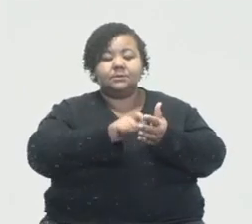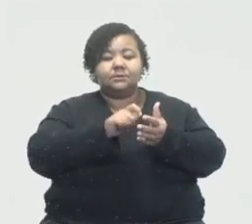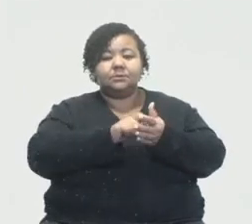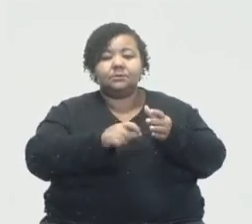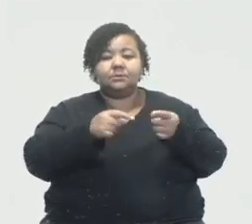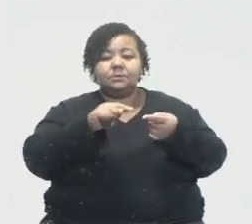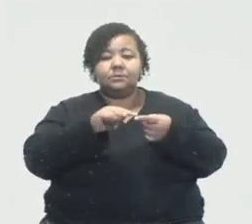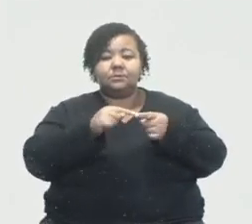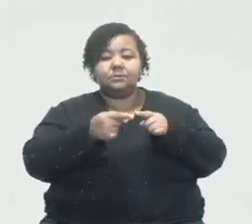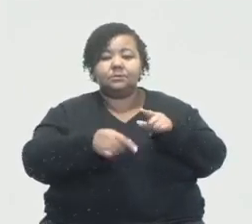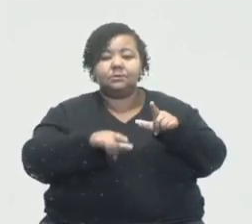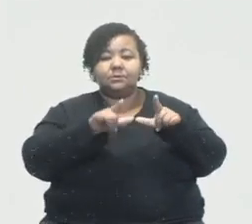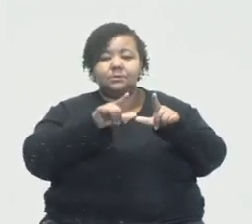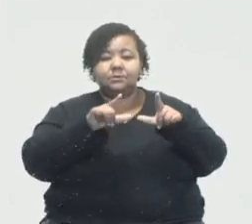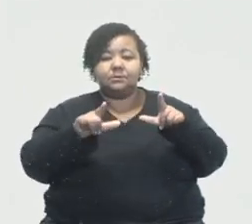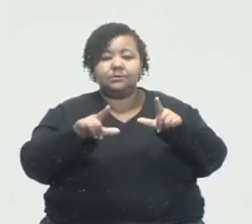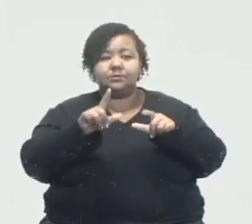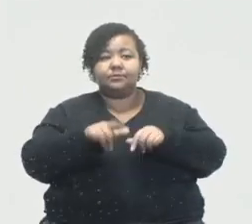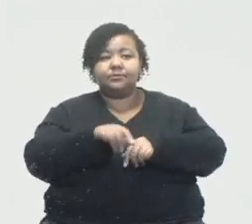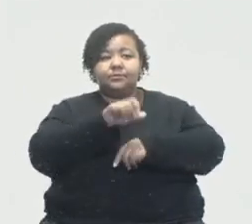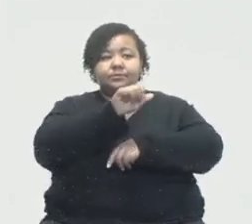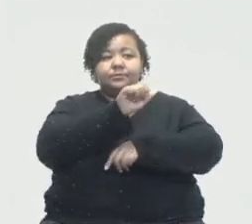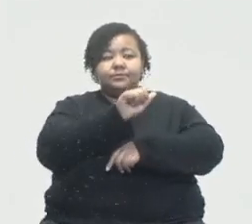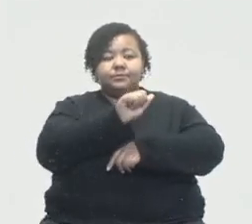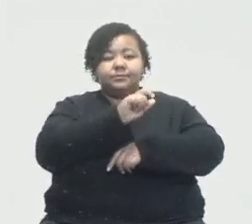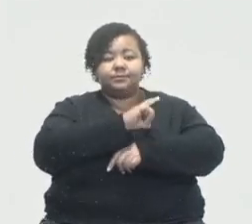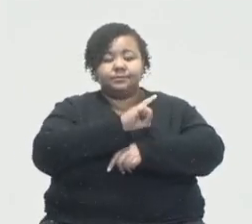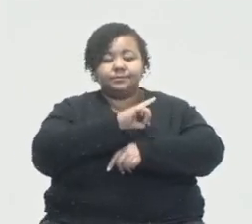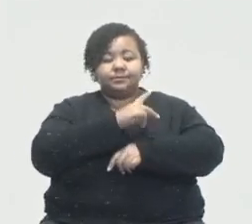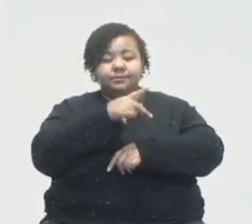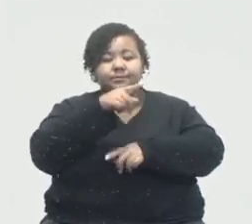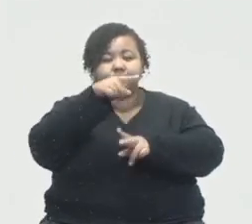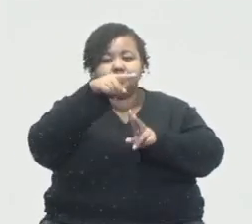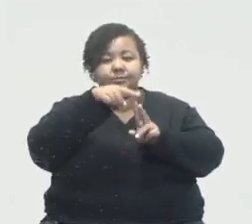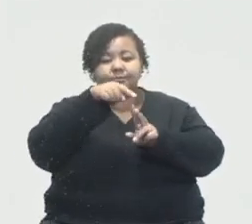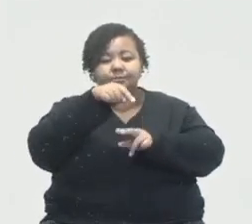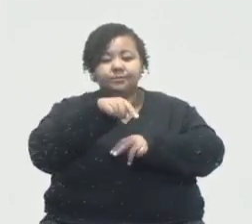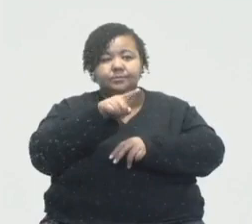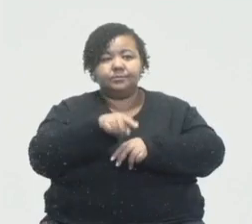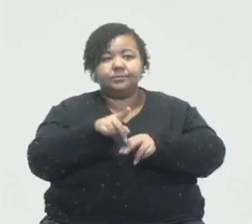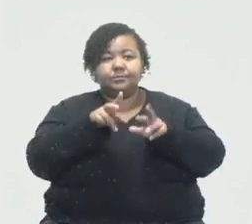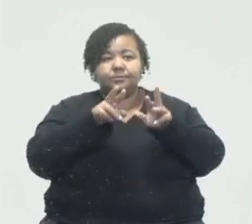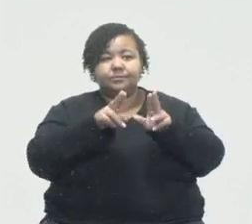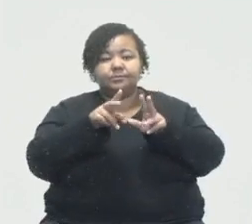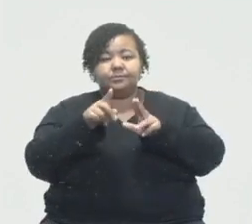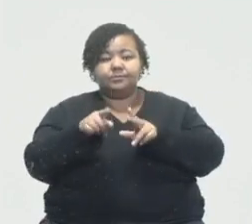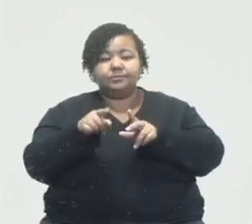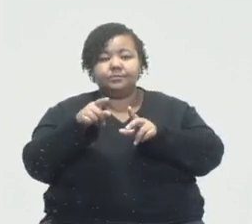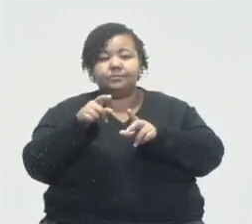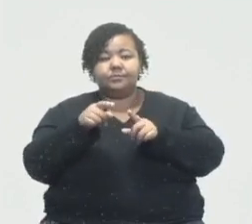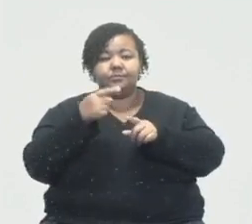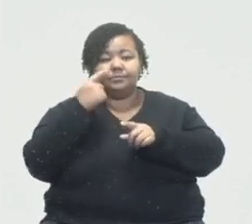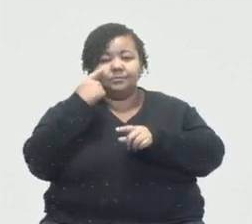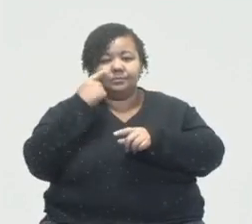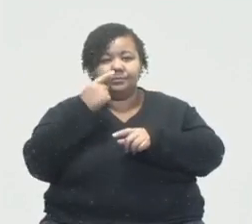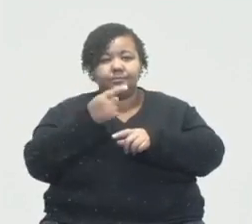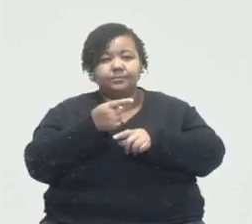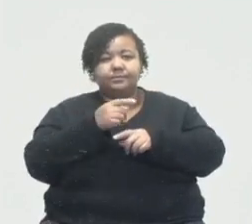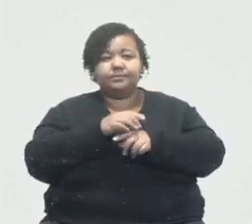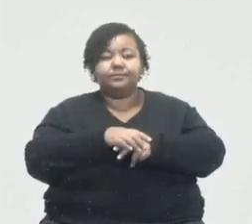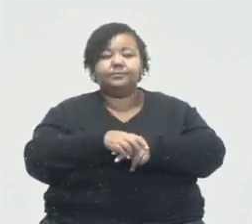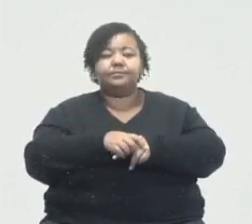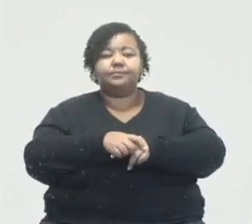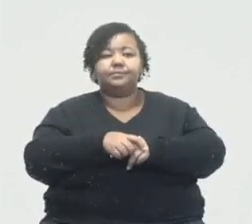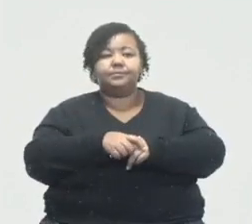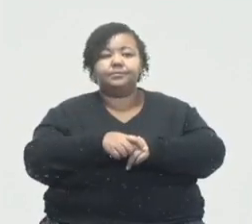linear. Veja que o nosso vetor, ele é a mesma coisa que fosse